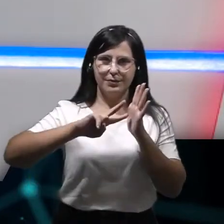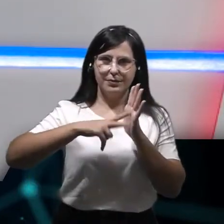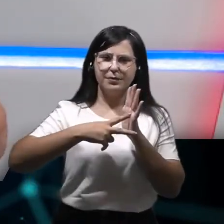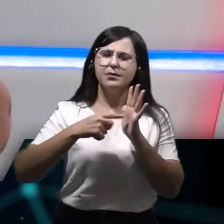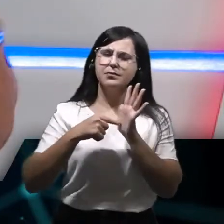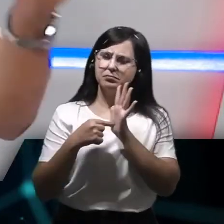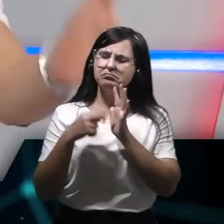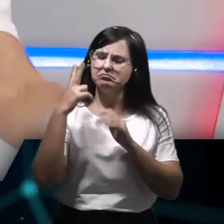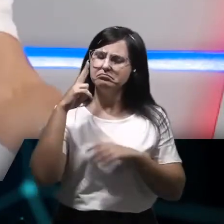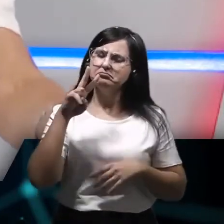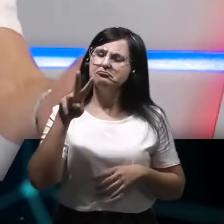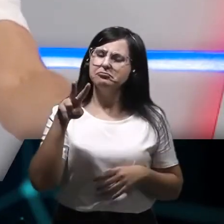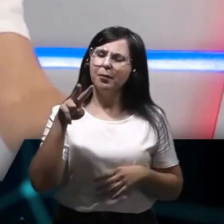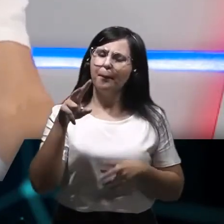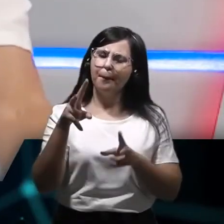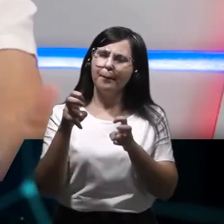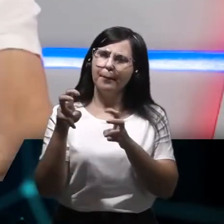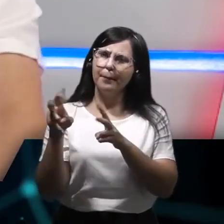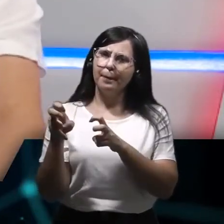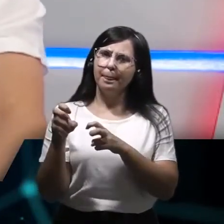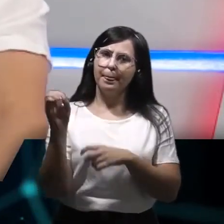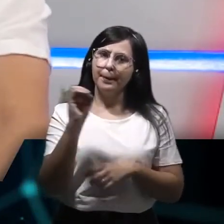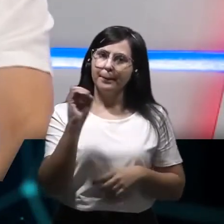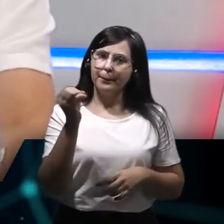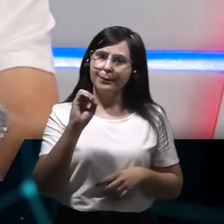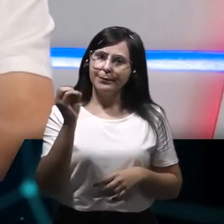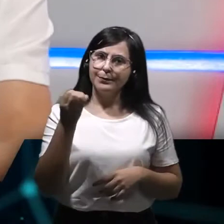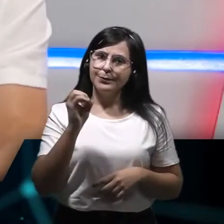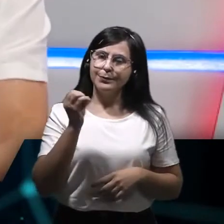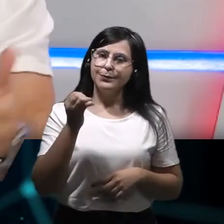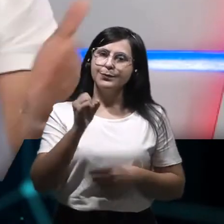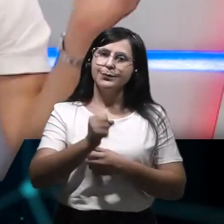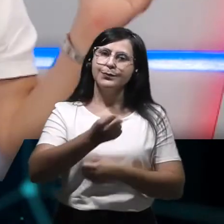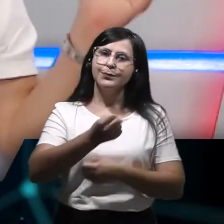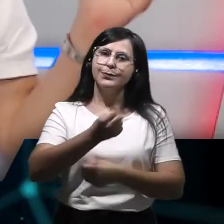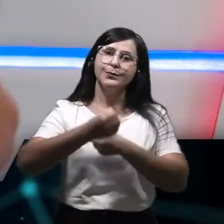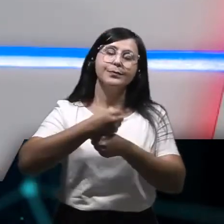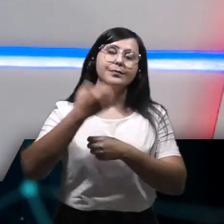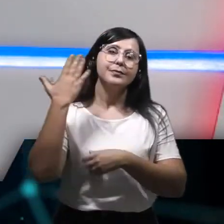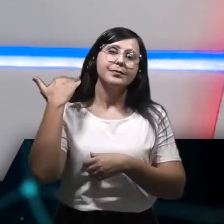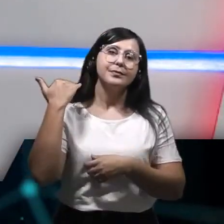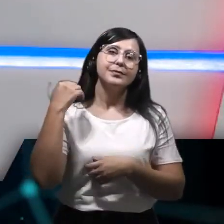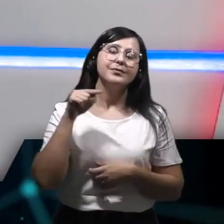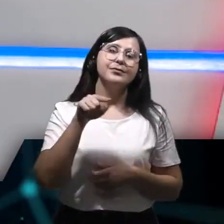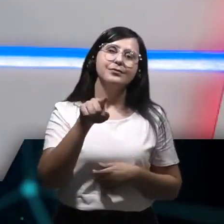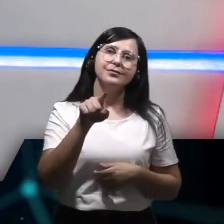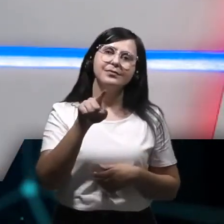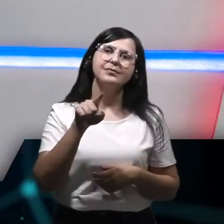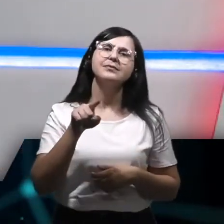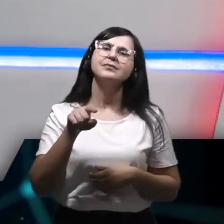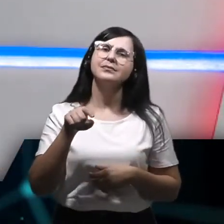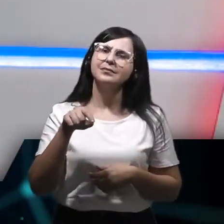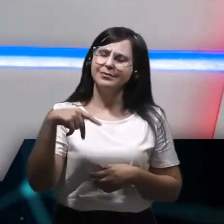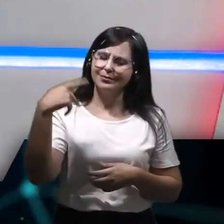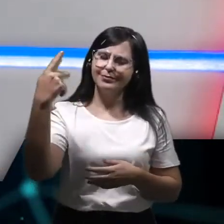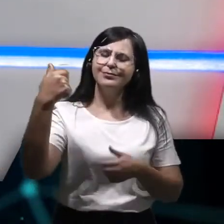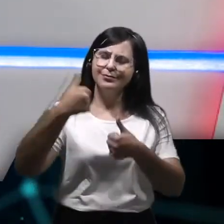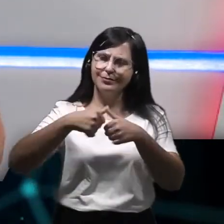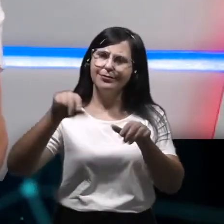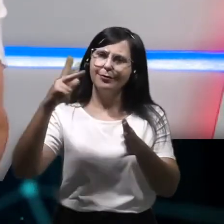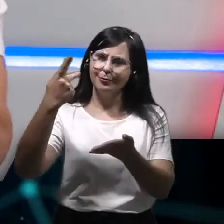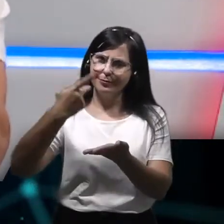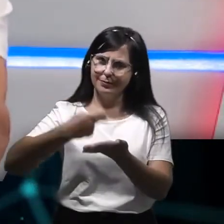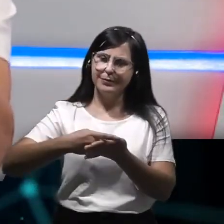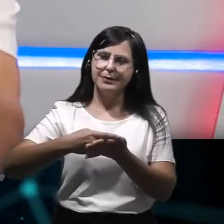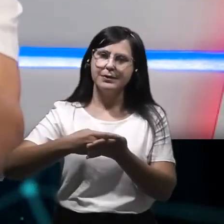testemunha disso. Em outubro do ano passado foi feita uma audiência pública na Câmara, o senhor estava presente lá, que tem um vídeo, e